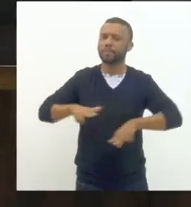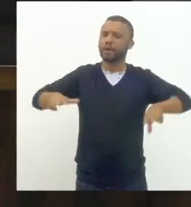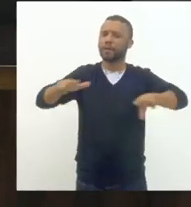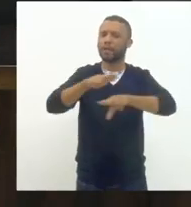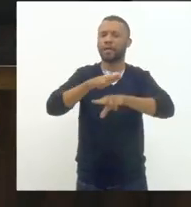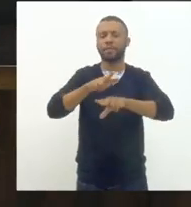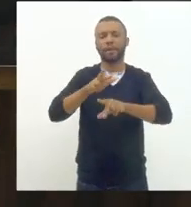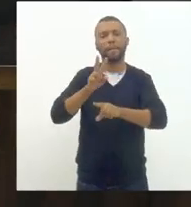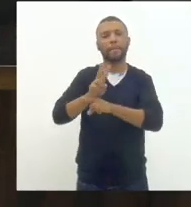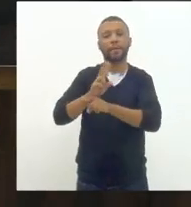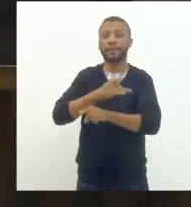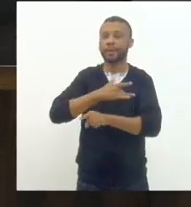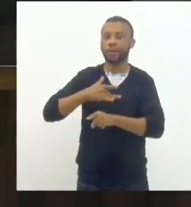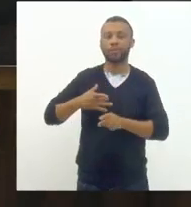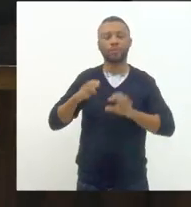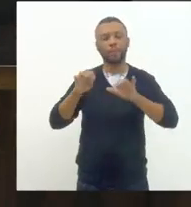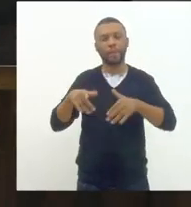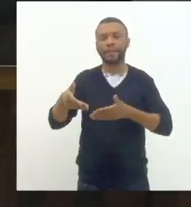a população.